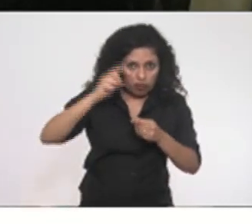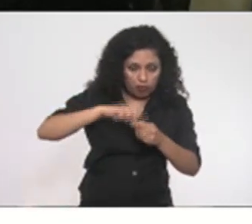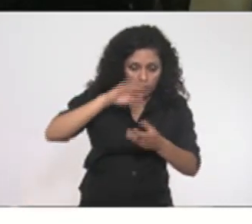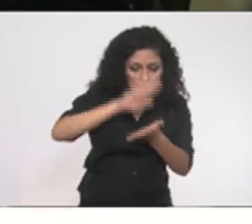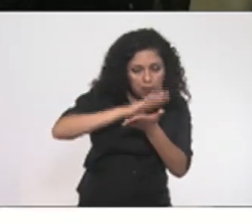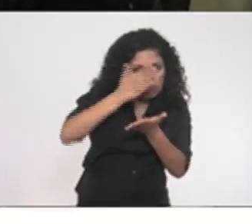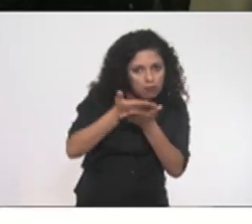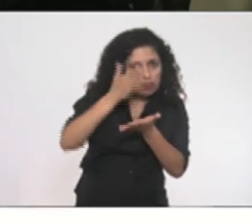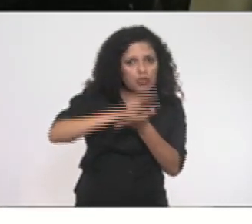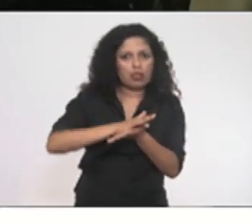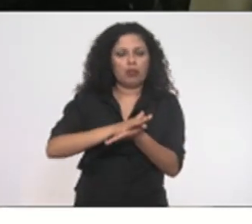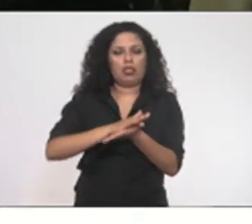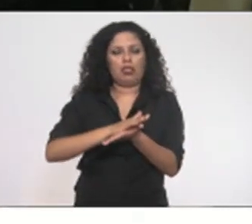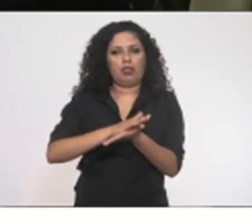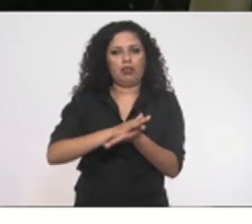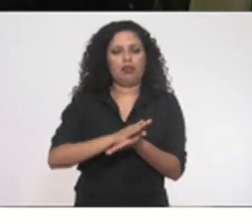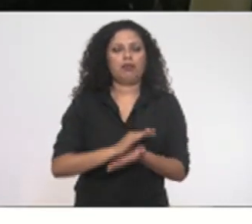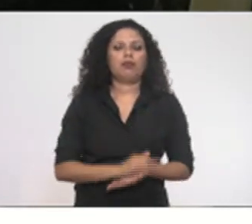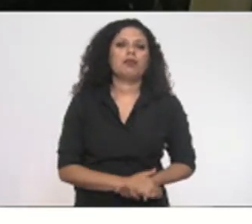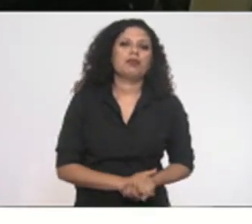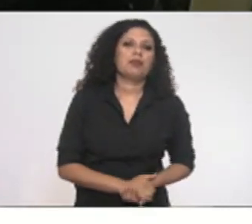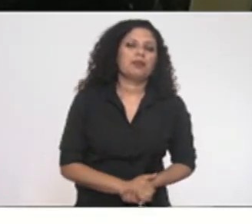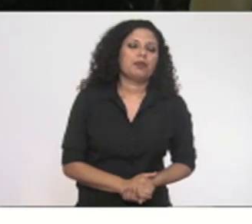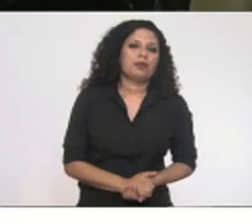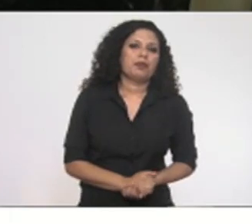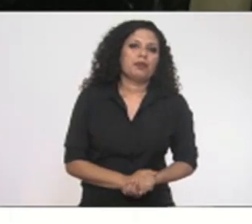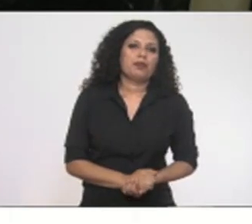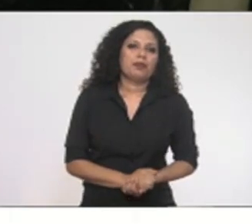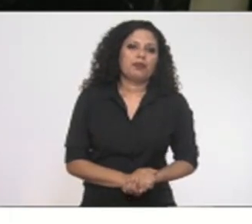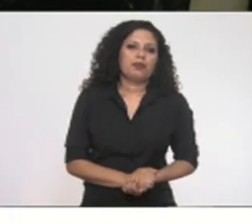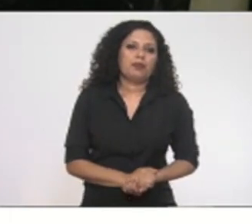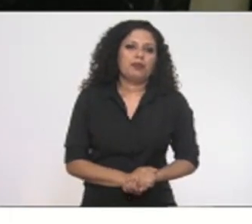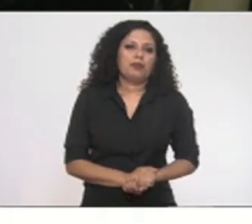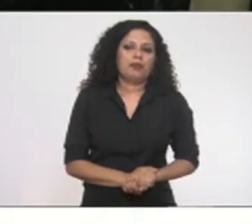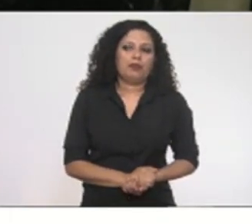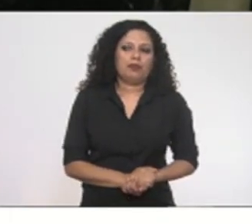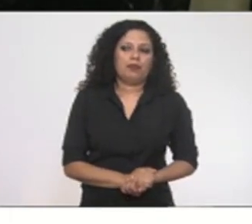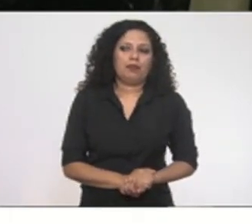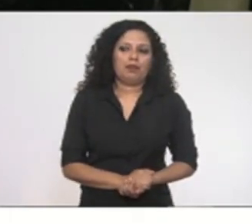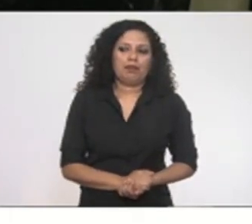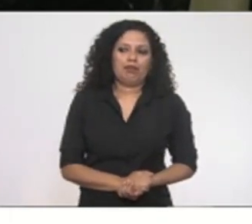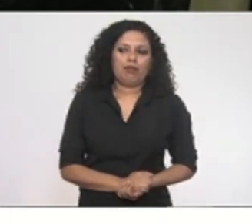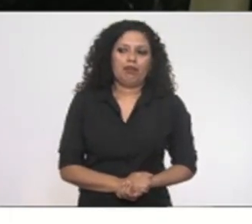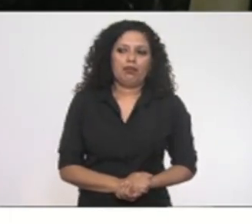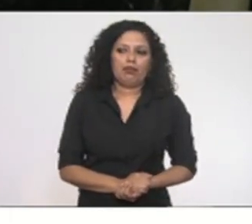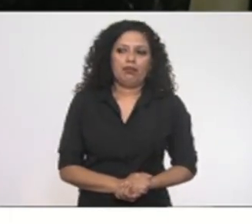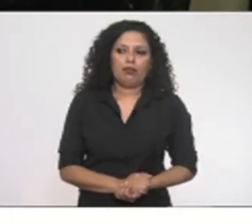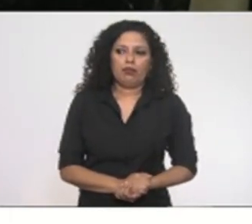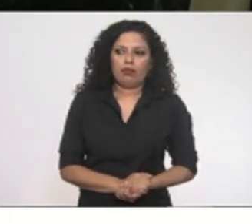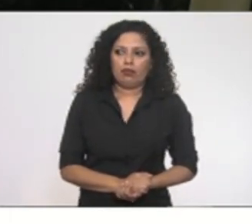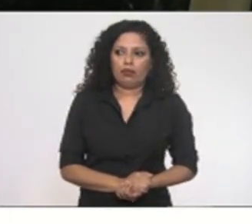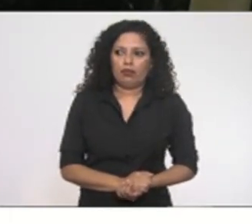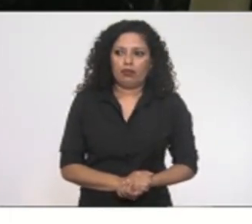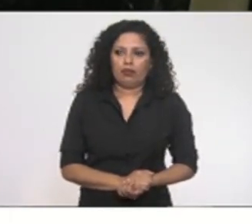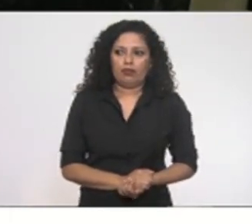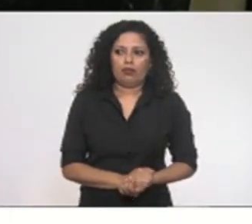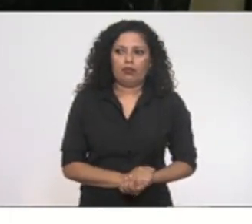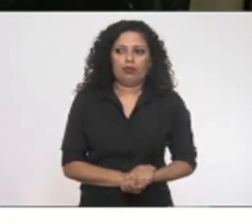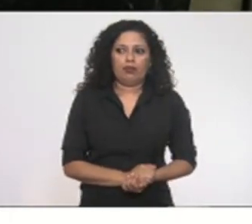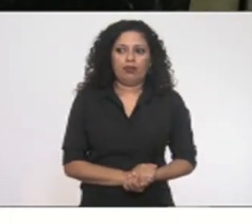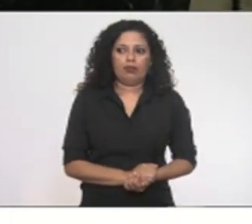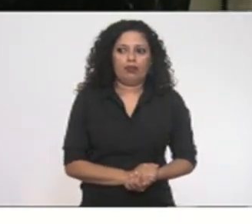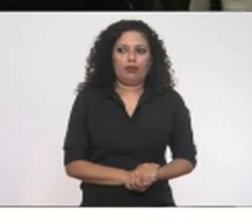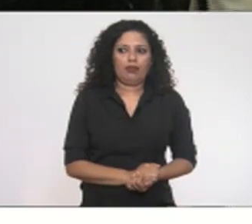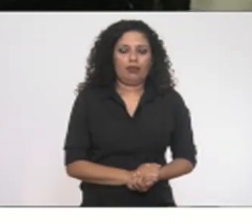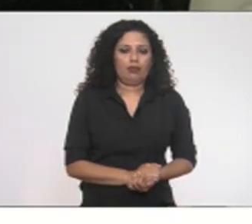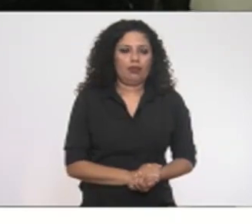audiência pública, e agora o PGN me parece que está confirmado, e sim, pelo menos